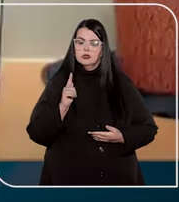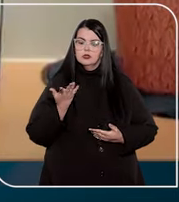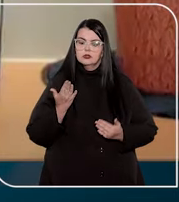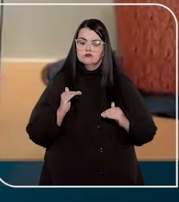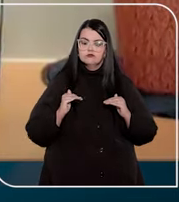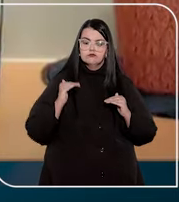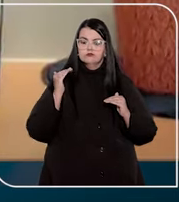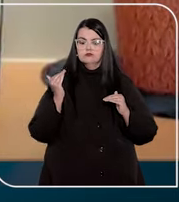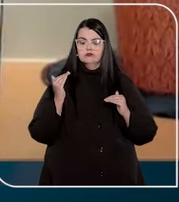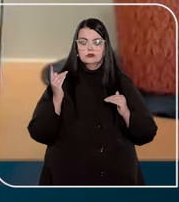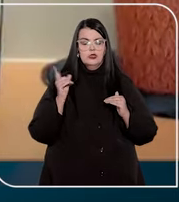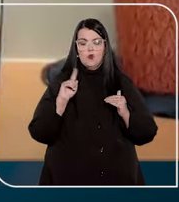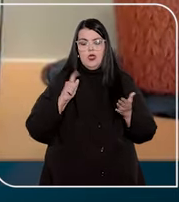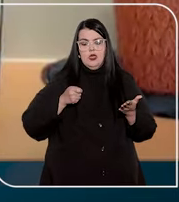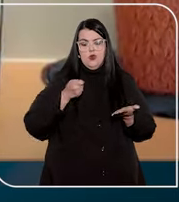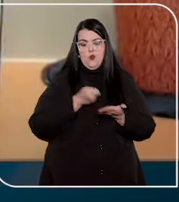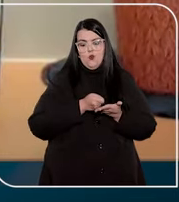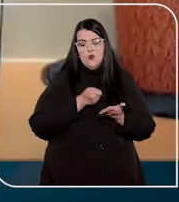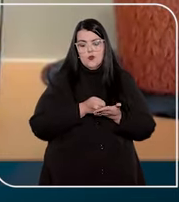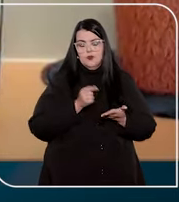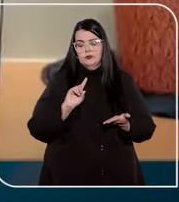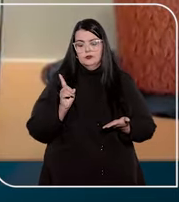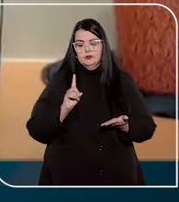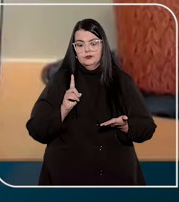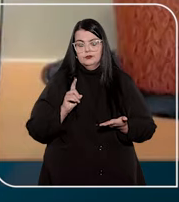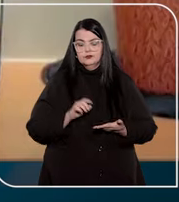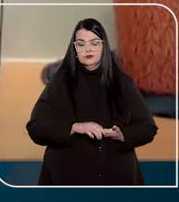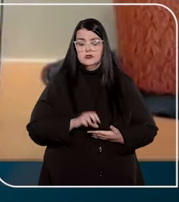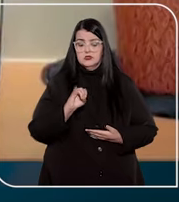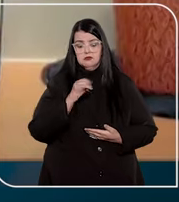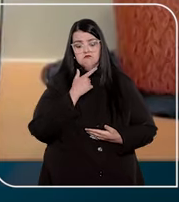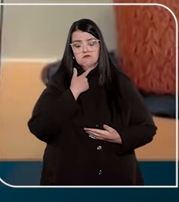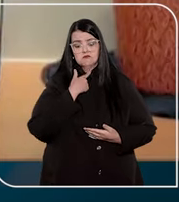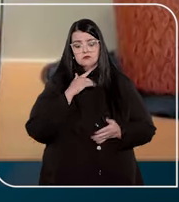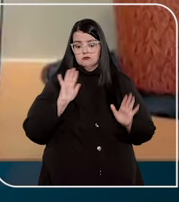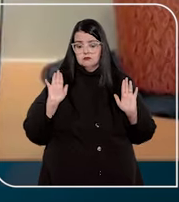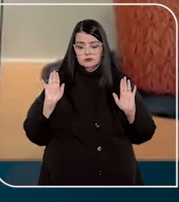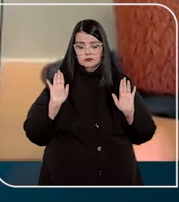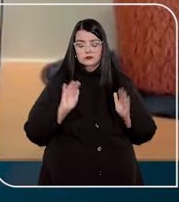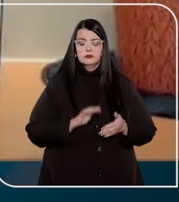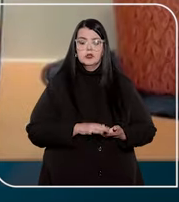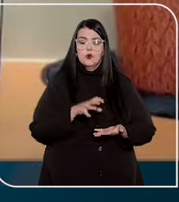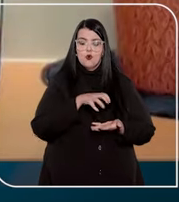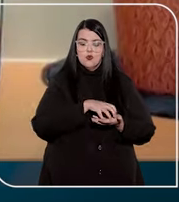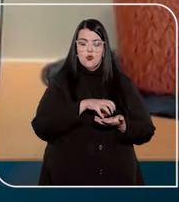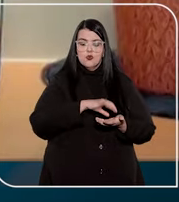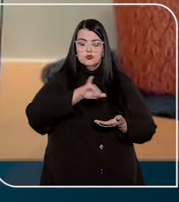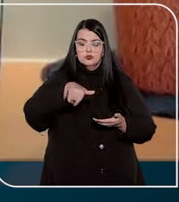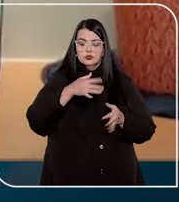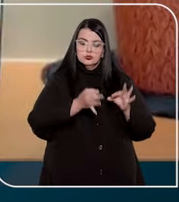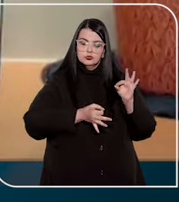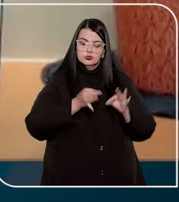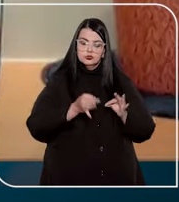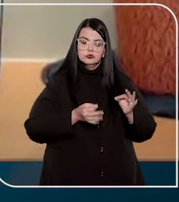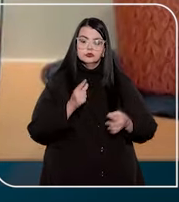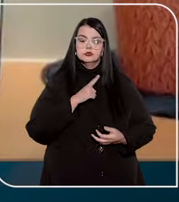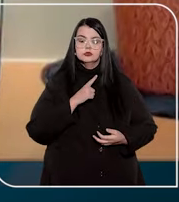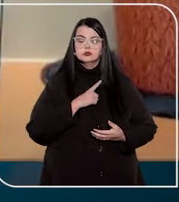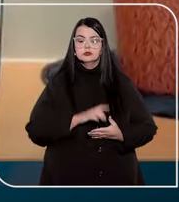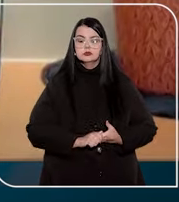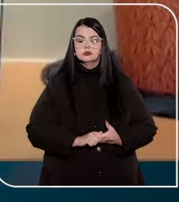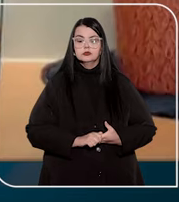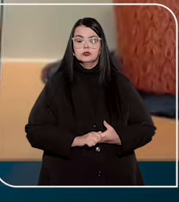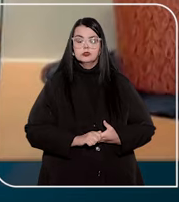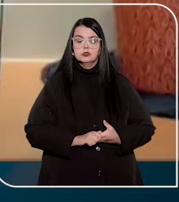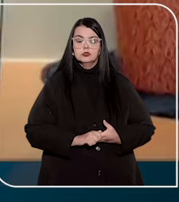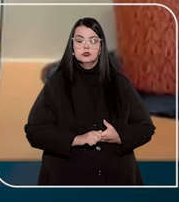julgador, não é uma obrigação. Claro, sempre desejável que o órgão julgador, identificando que o Supremo já firmou uma tese de